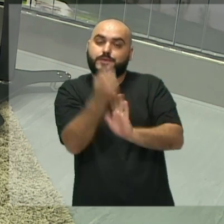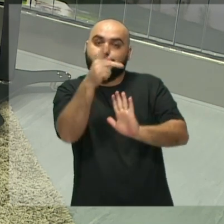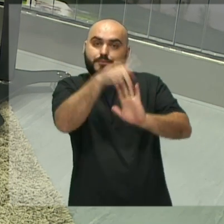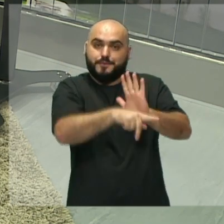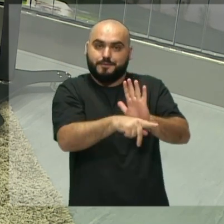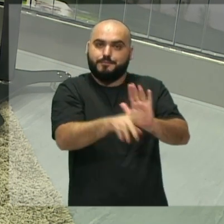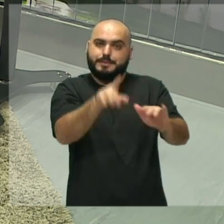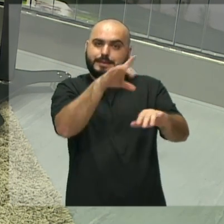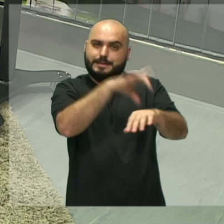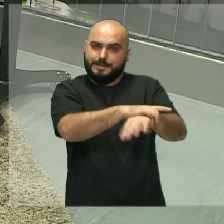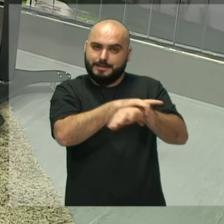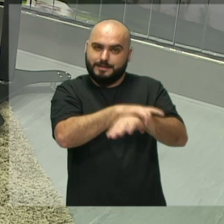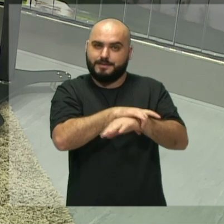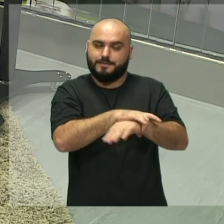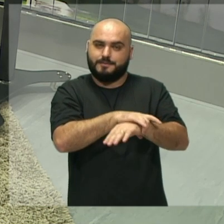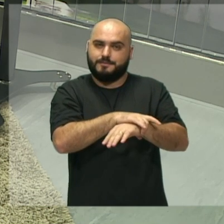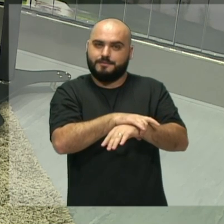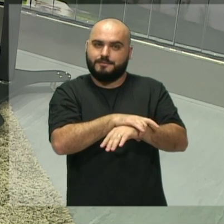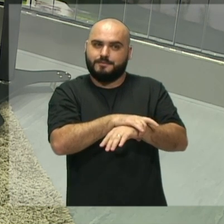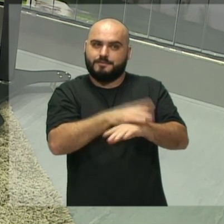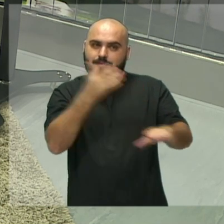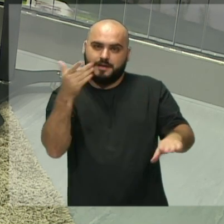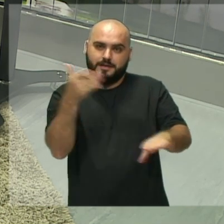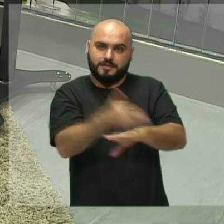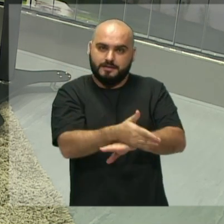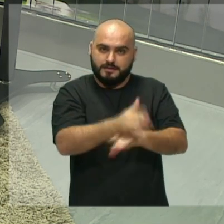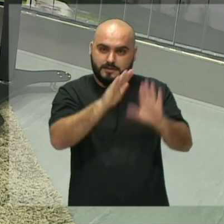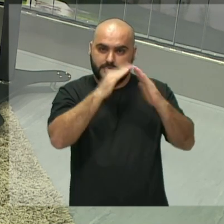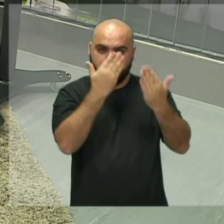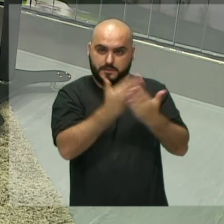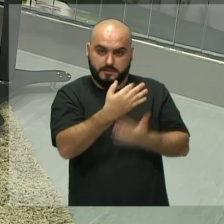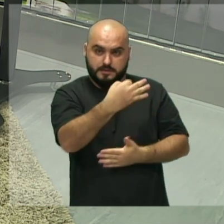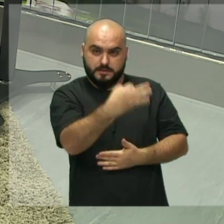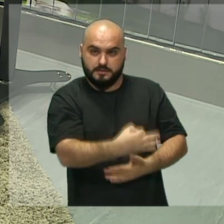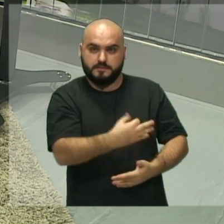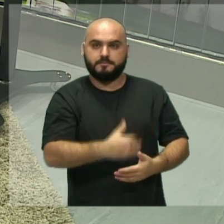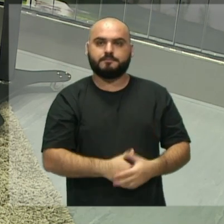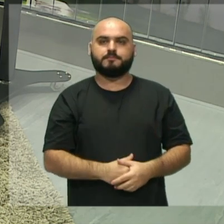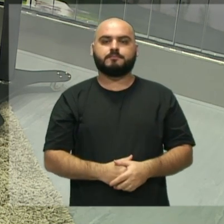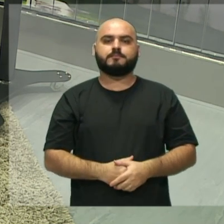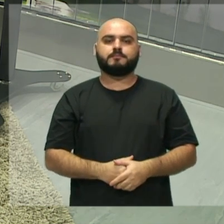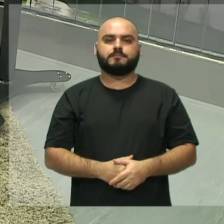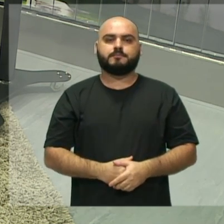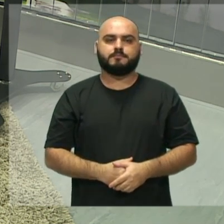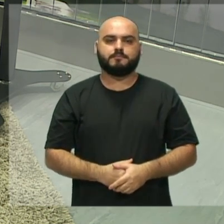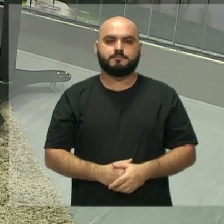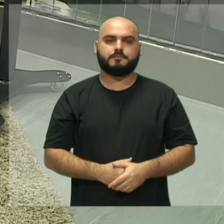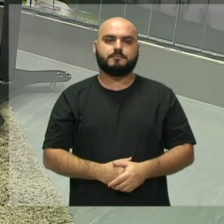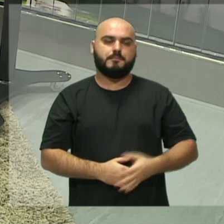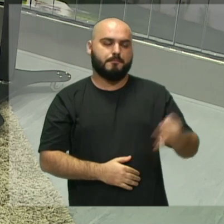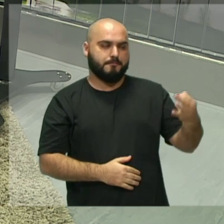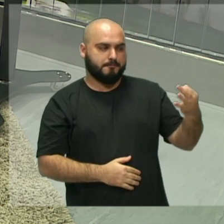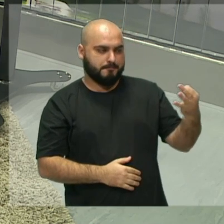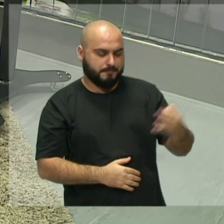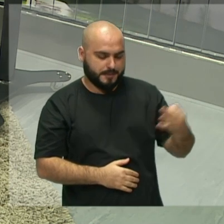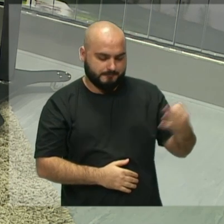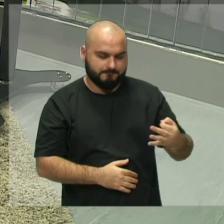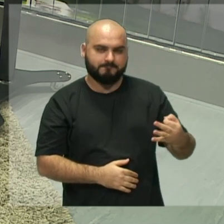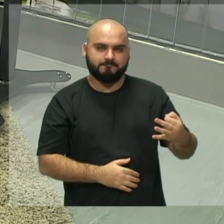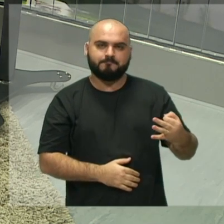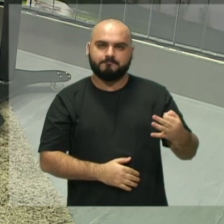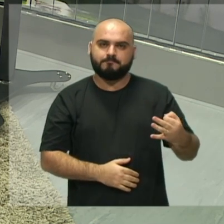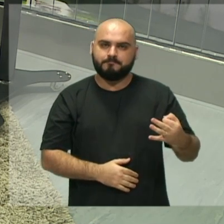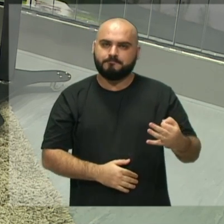direito de acesso às escolas, não é, vereador? Perfeito, Maurício, é mais um debate que depende da mão